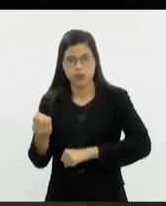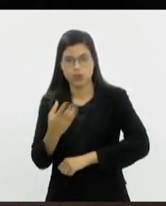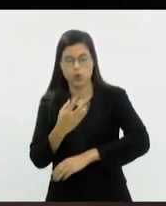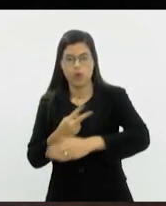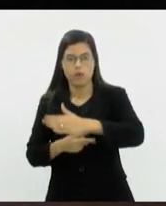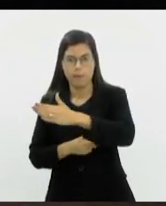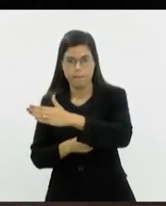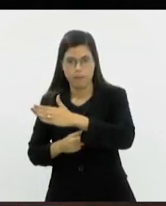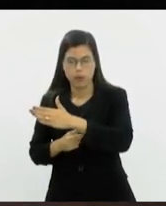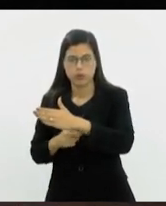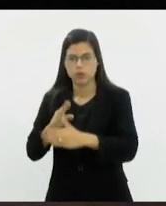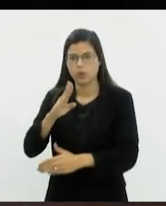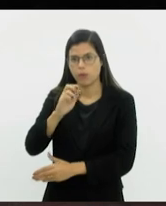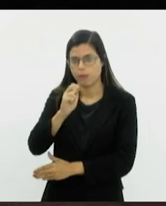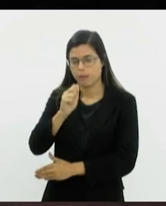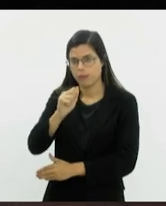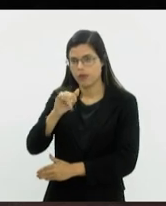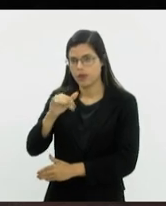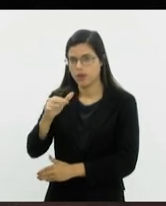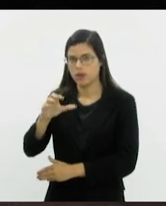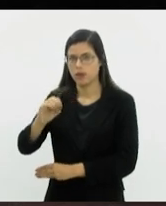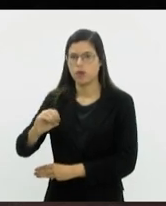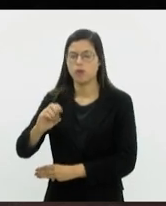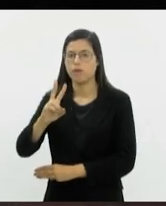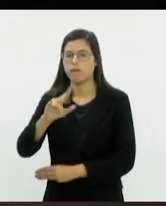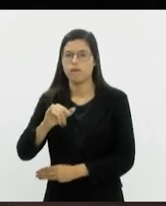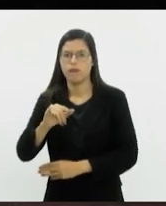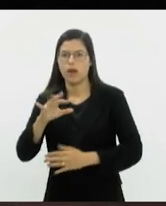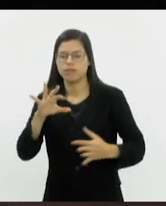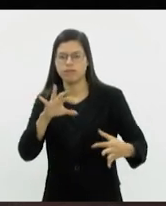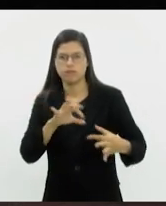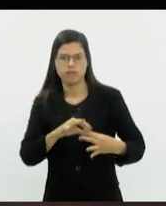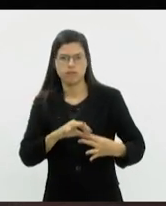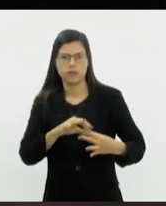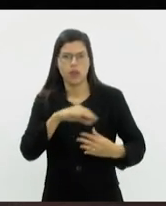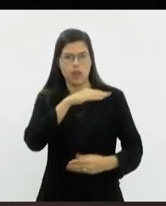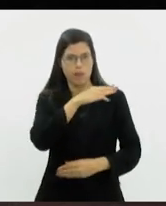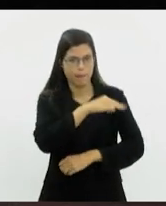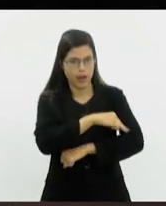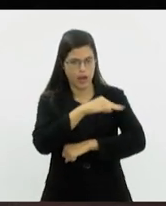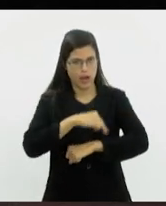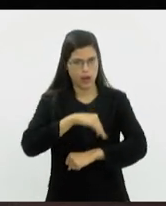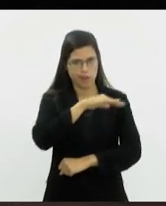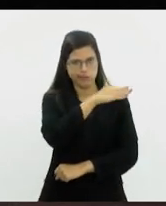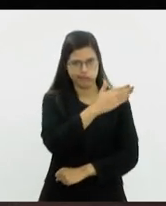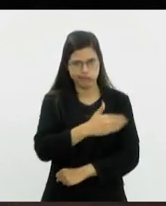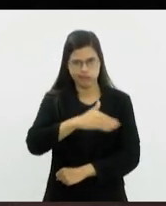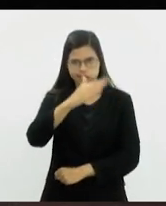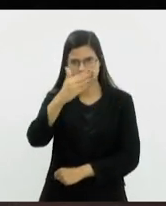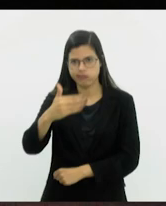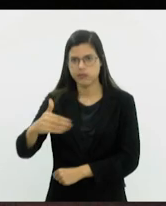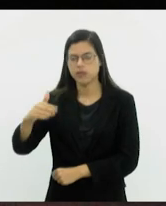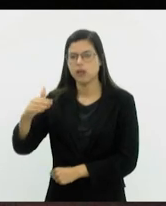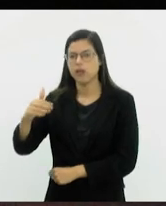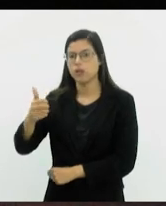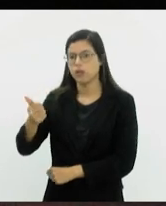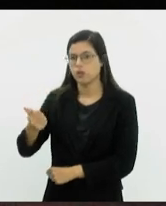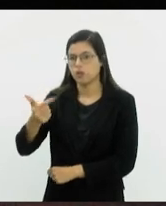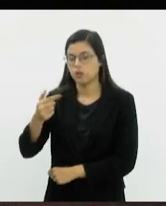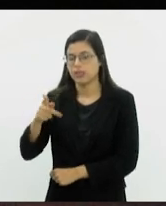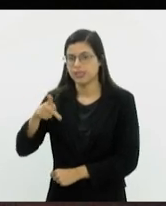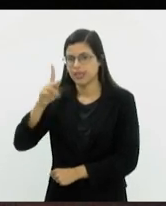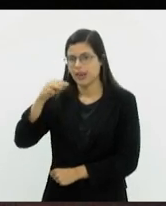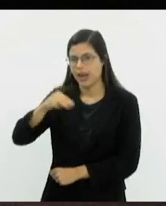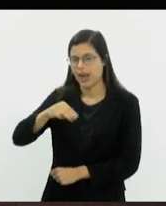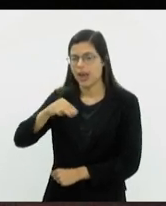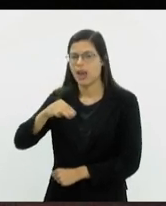do Baião, que vai ligar a região serrana de Macaé, com mais 12 quilômetros de